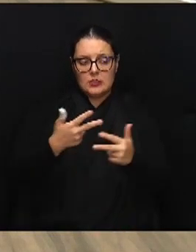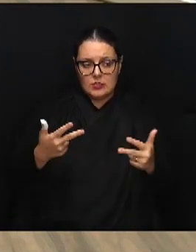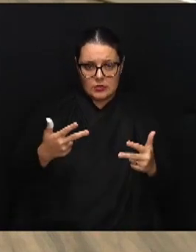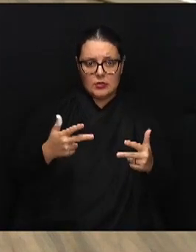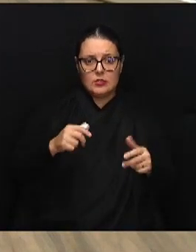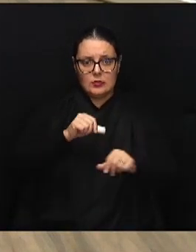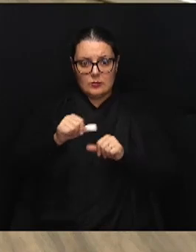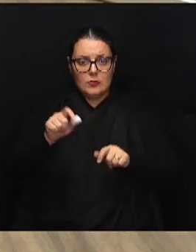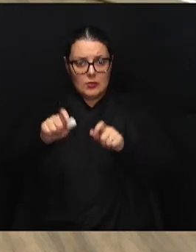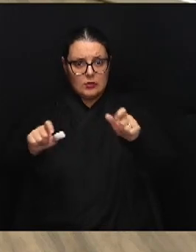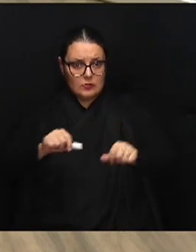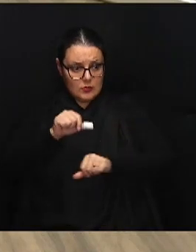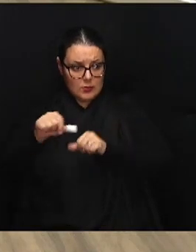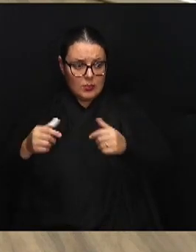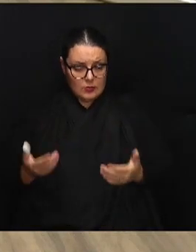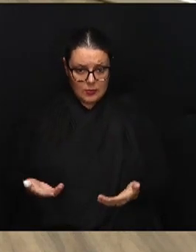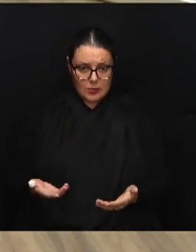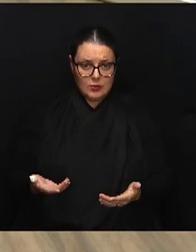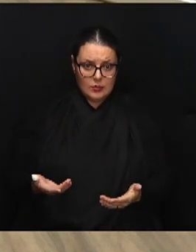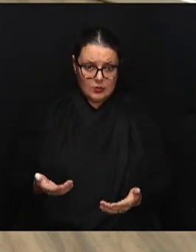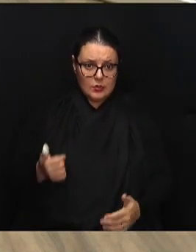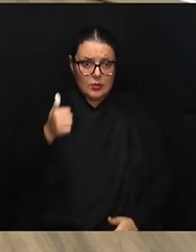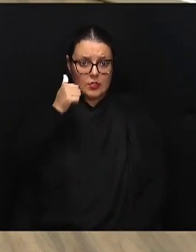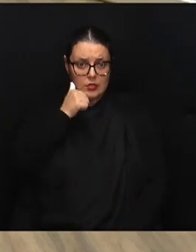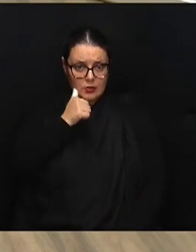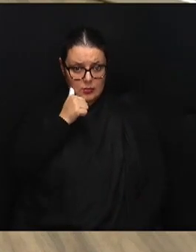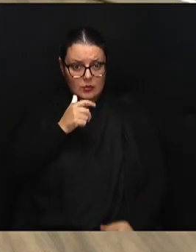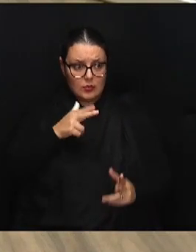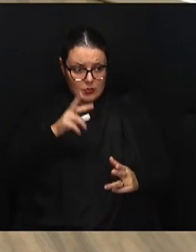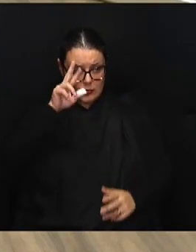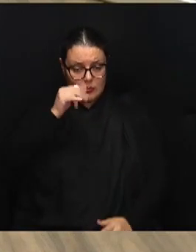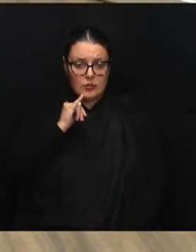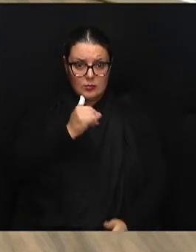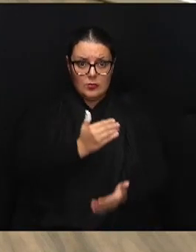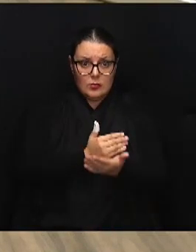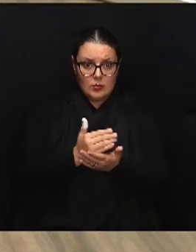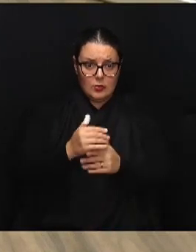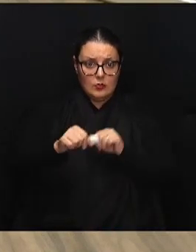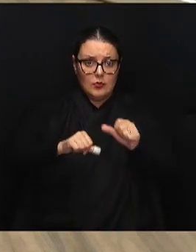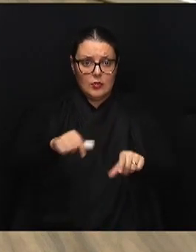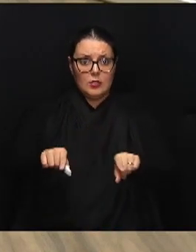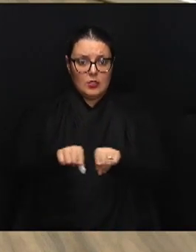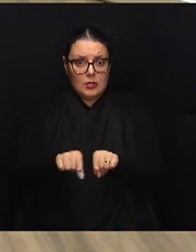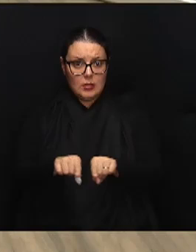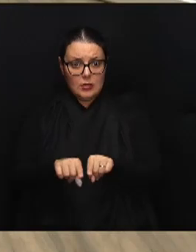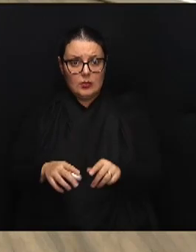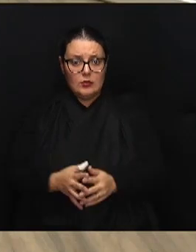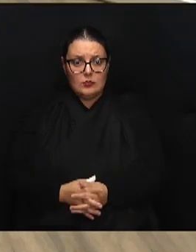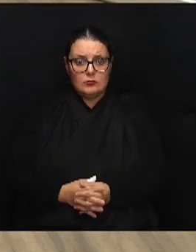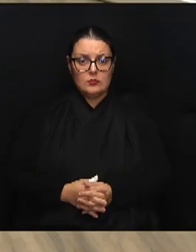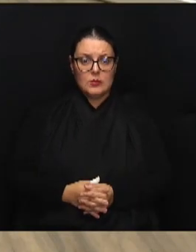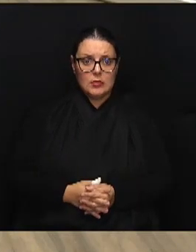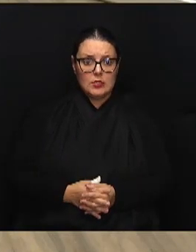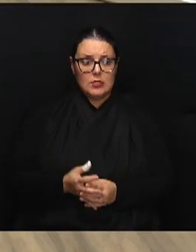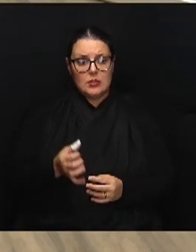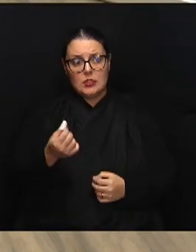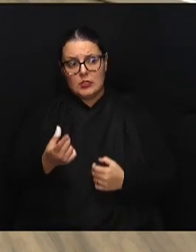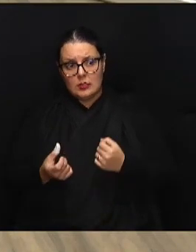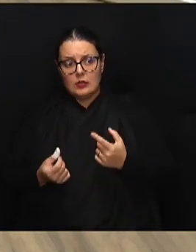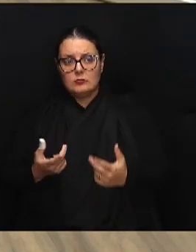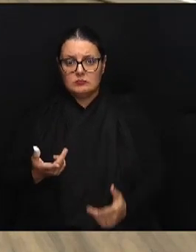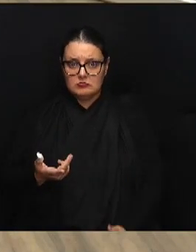as pessoas mudaram muito e as mulheres, como o senhor disse no início, mudaram também. E algumas eu acho que estão